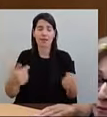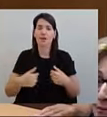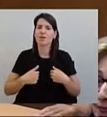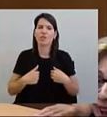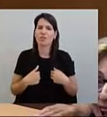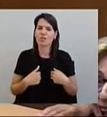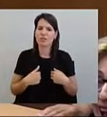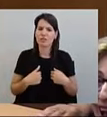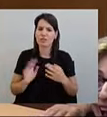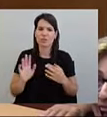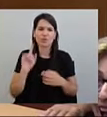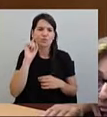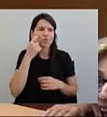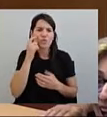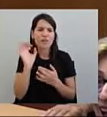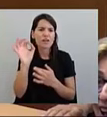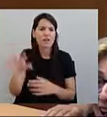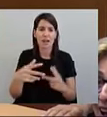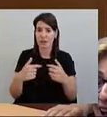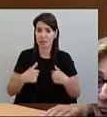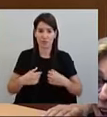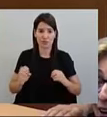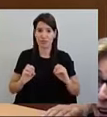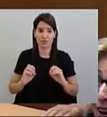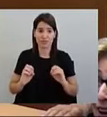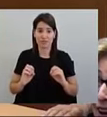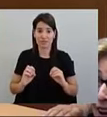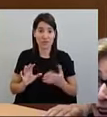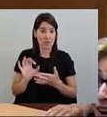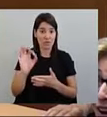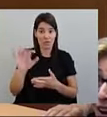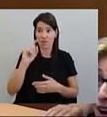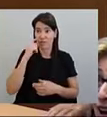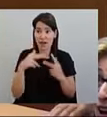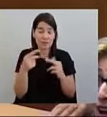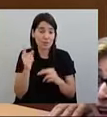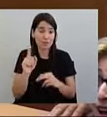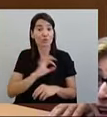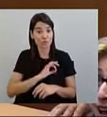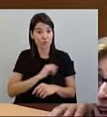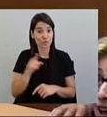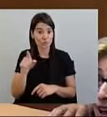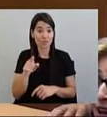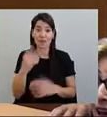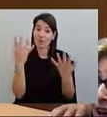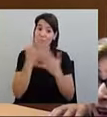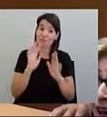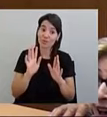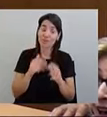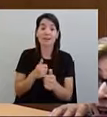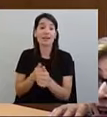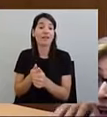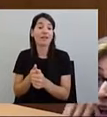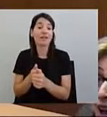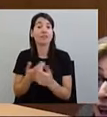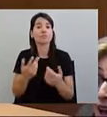Eu não lancei nenhuma suspeita sobre a Câmara, Sr. Vereador. Não lancei nenhuma suspeita sobre a Câmara. O Sr. Vereador está a confundir atitude persecutória com escrutínio,